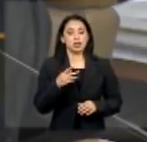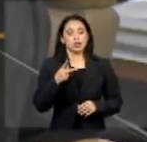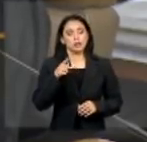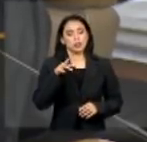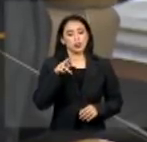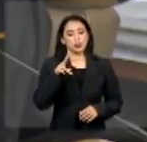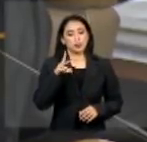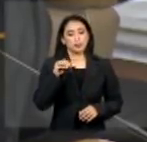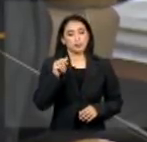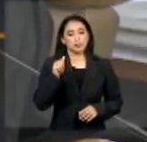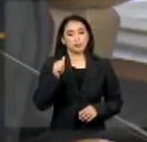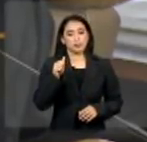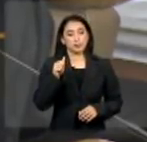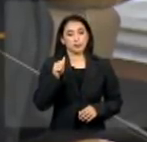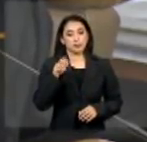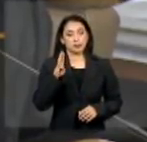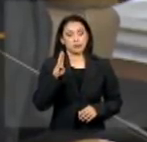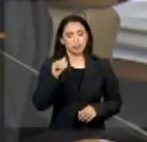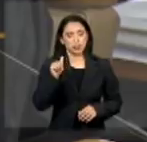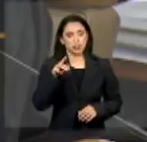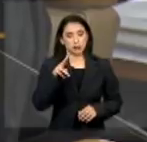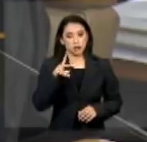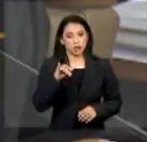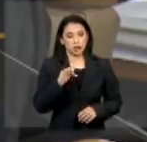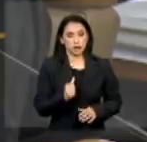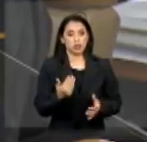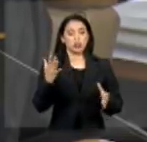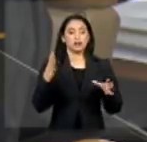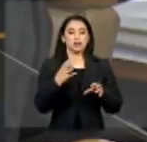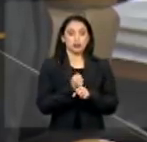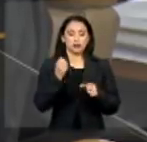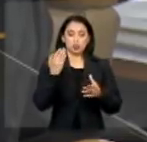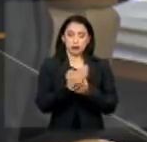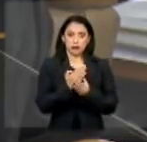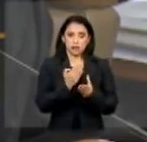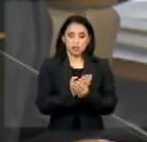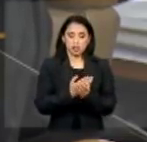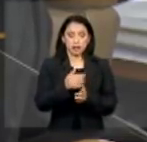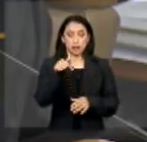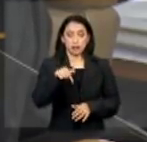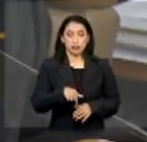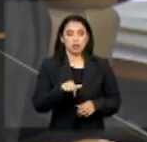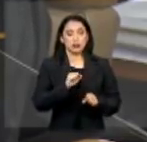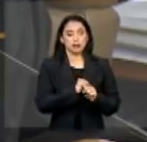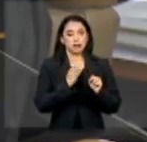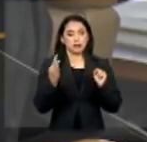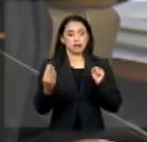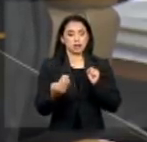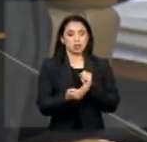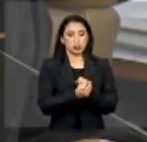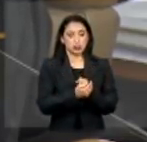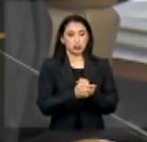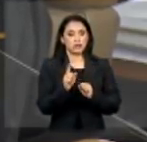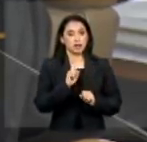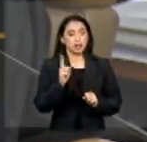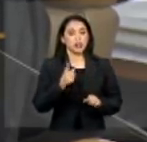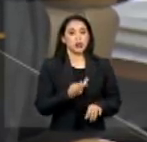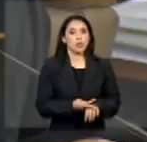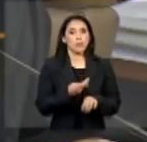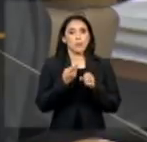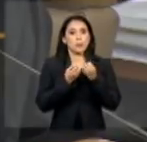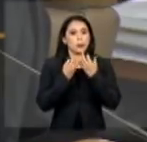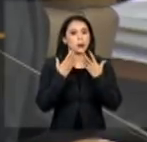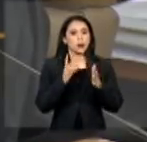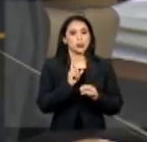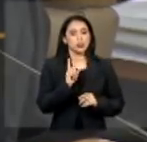porque nos termos da jurisprudência deste tribunal a colaboração premiada não constitui por si só como já